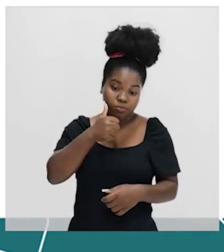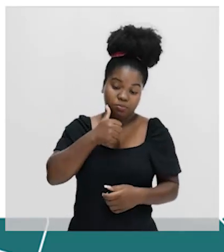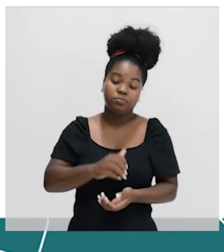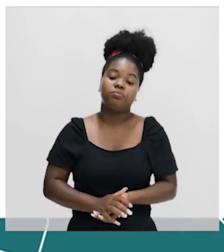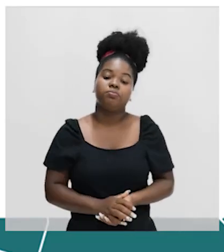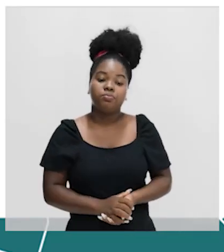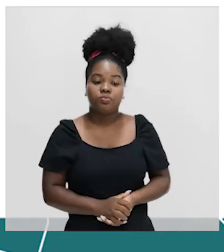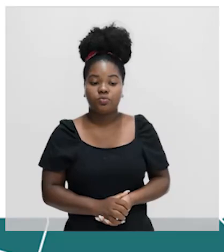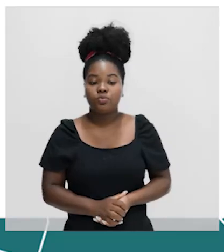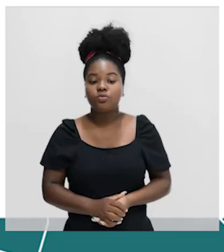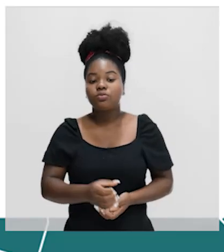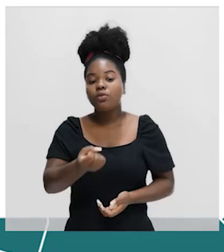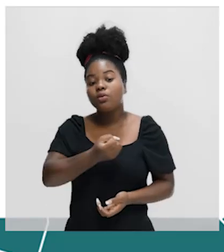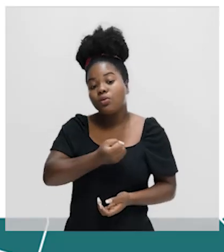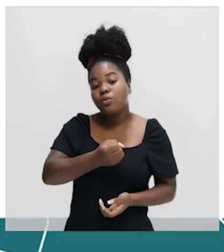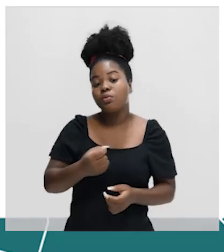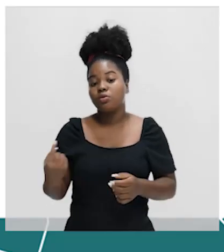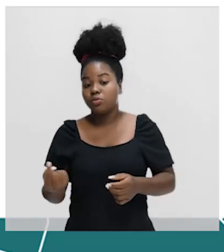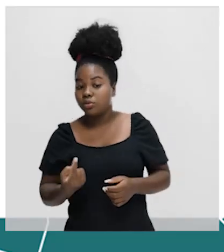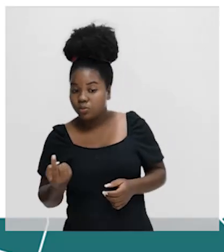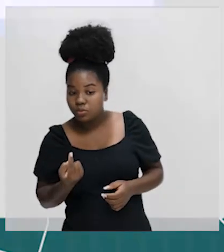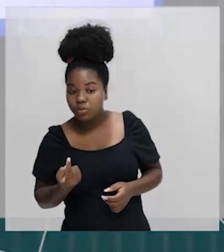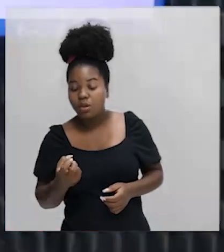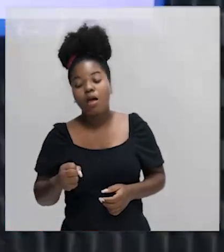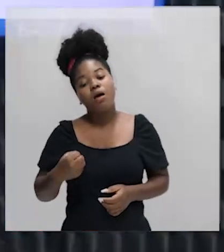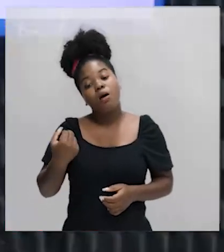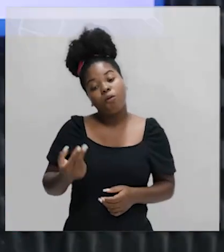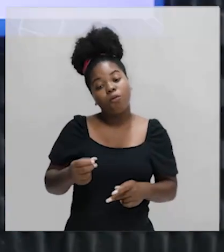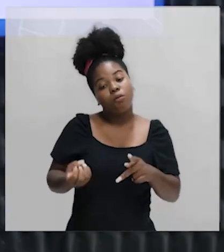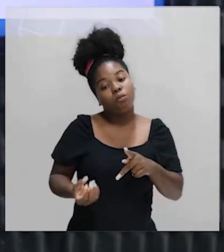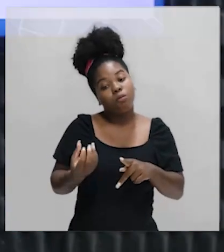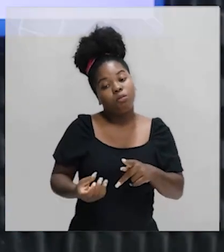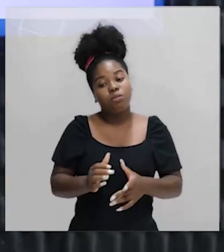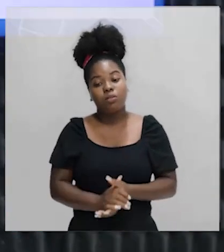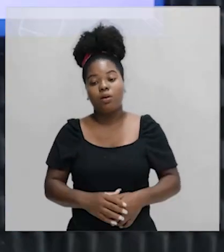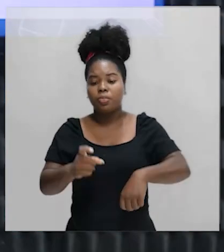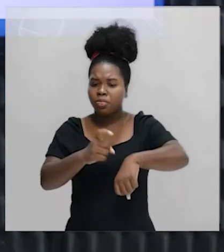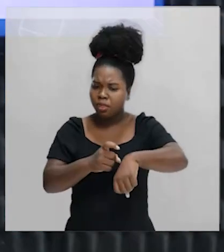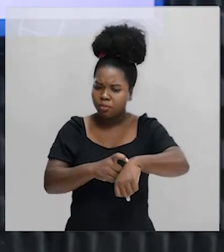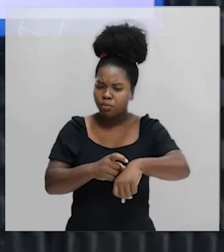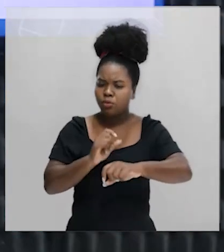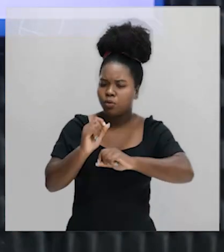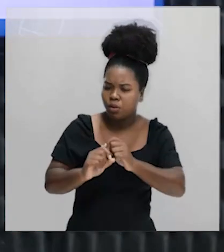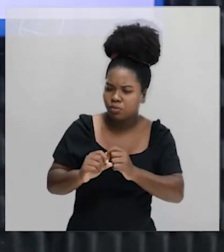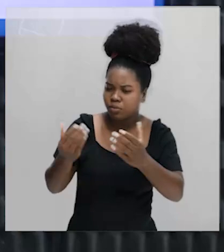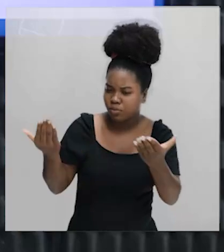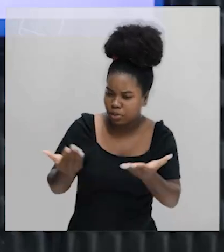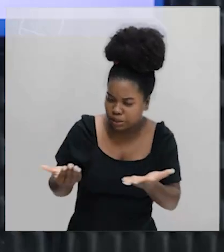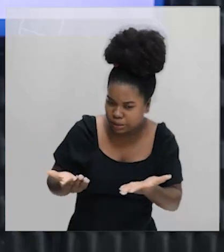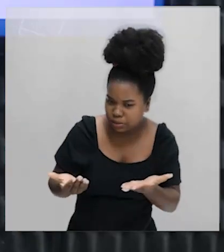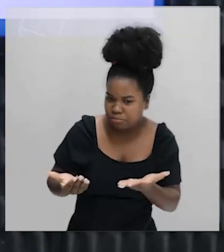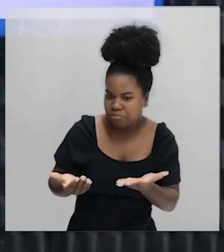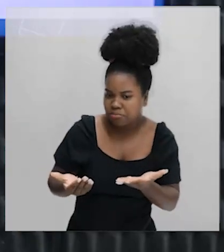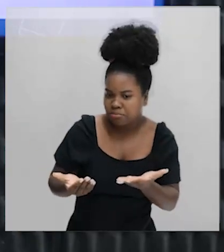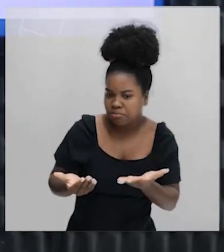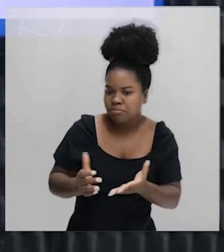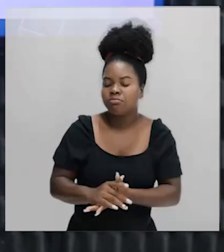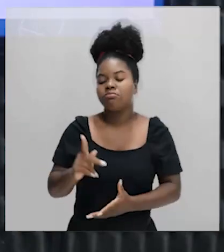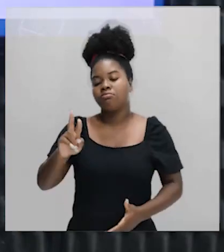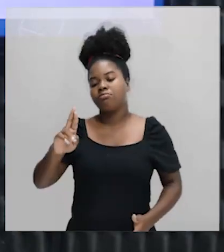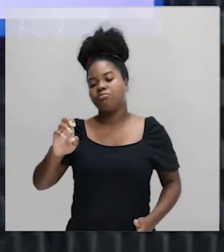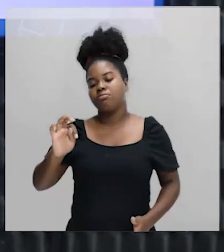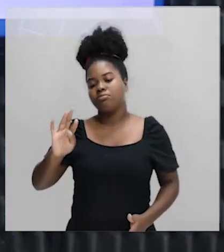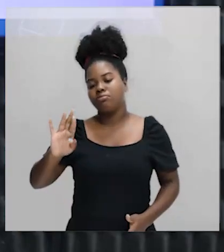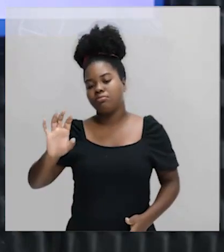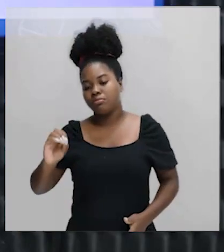No singular ou no plural. O tempo, nós temos o tempo presente. Nós temos o pretérito, que ele se